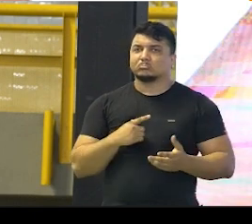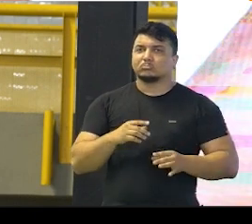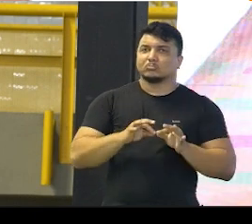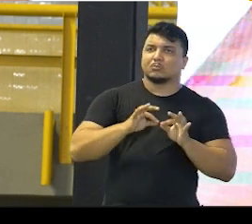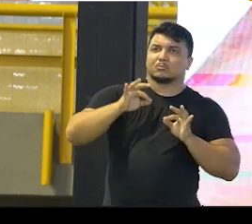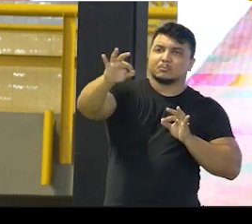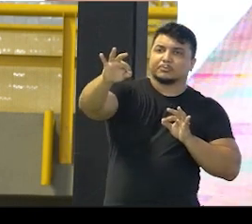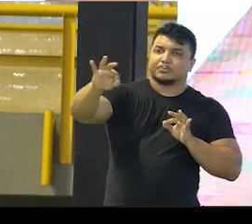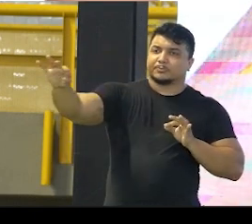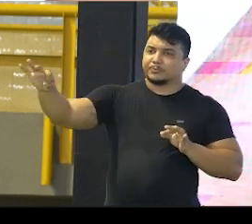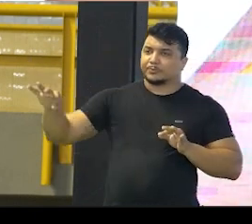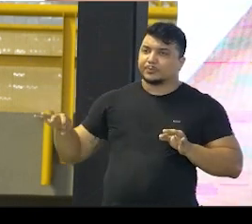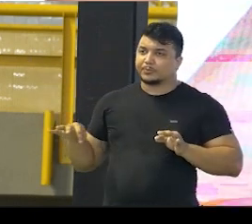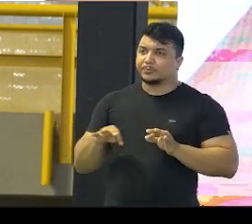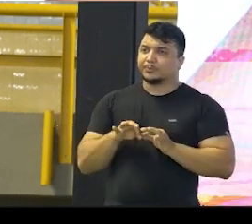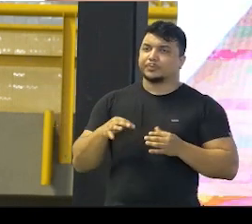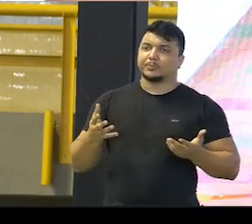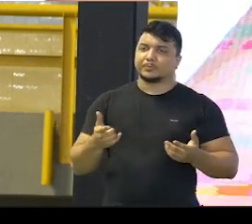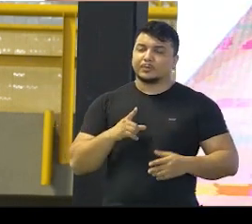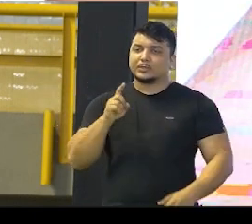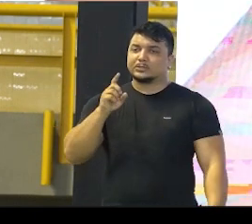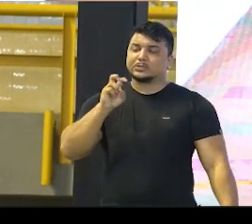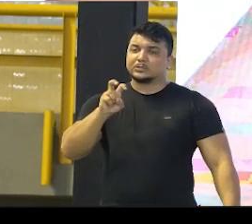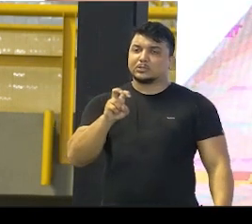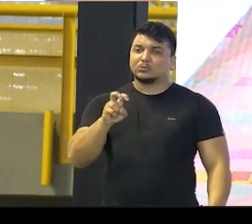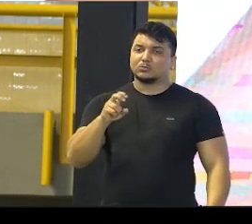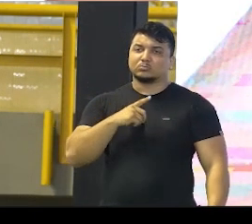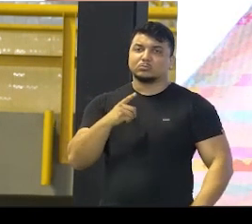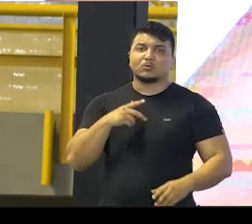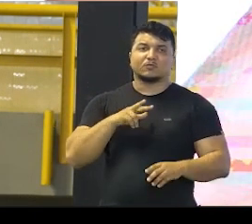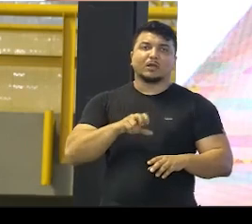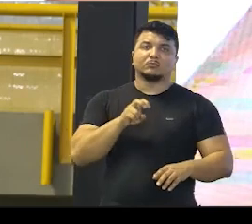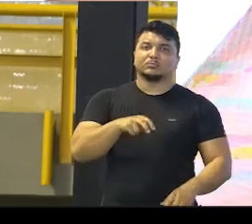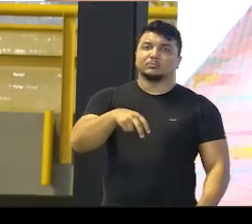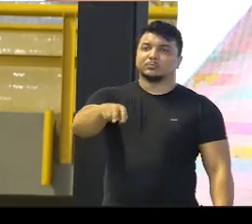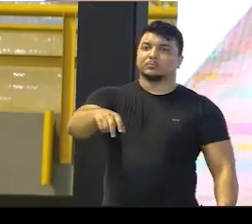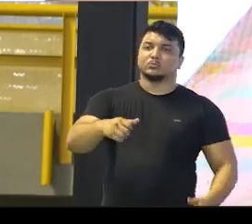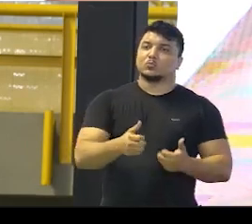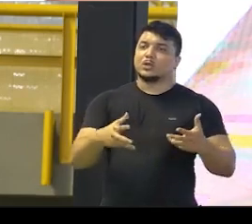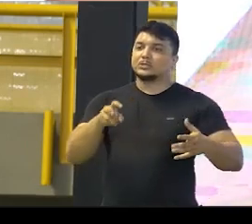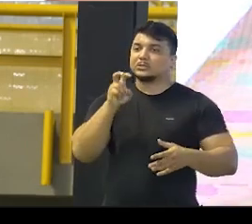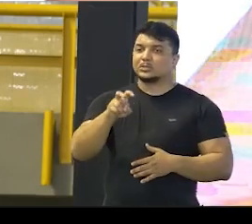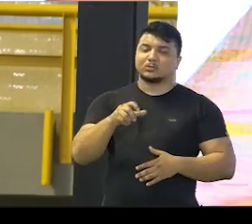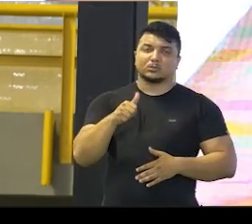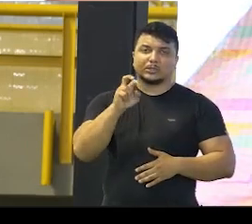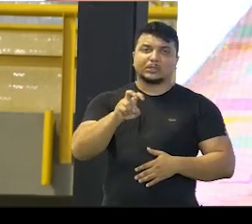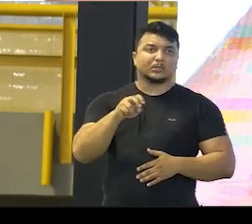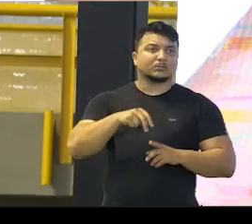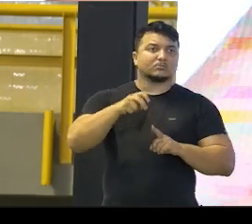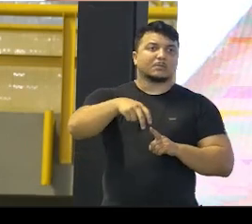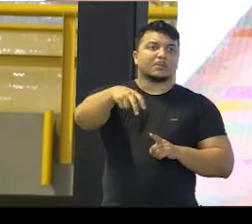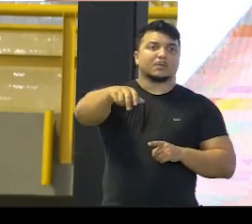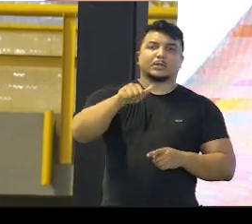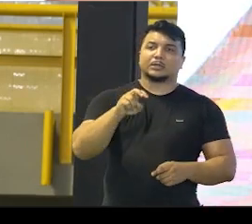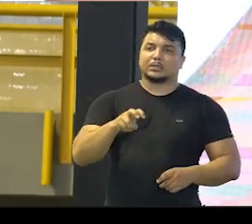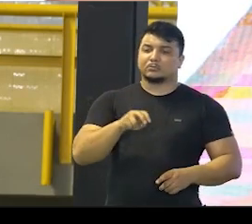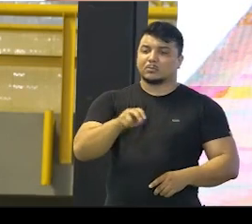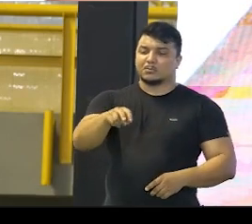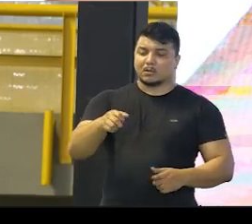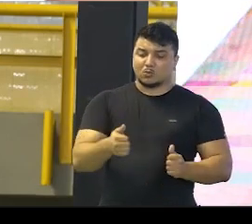6 quadrados de 1 metro quadrado. Aí eu digo que essa sala tem 4 metros